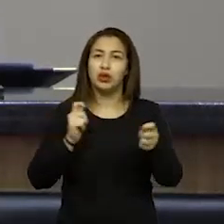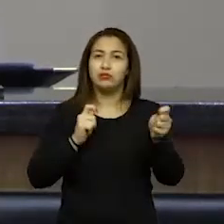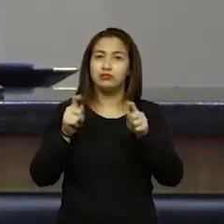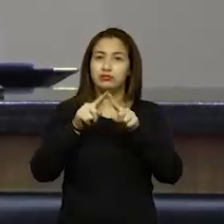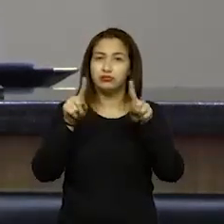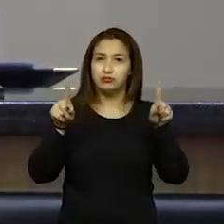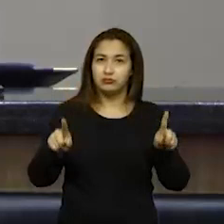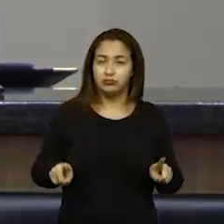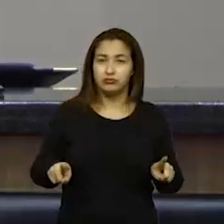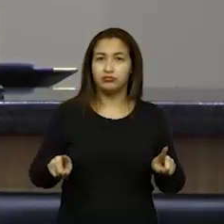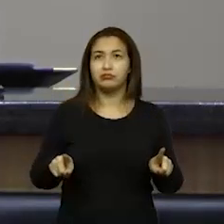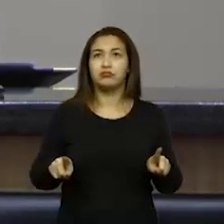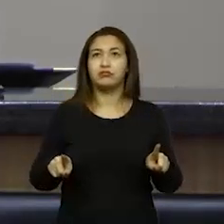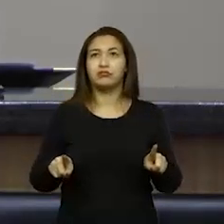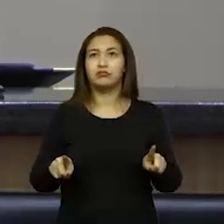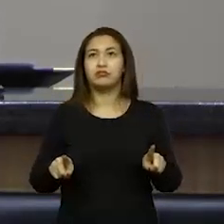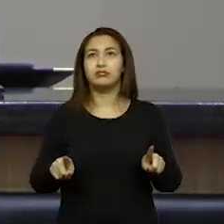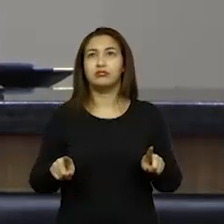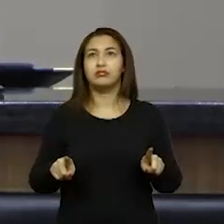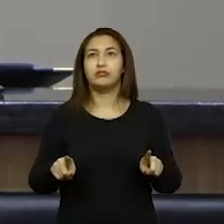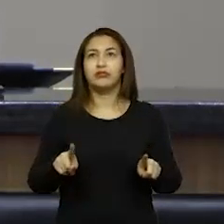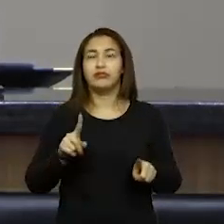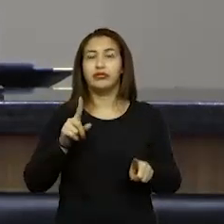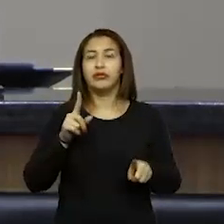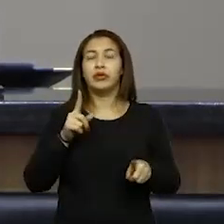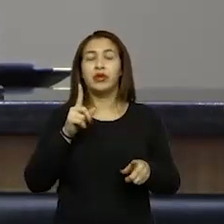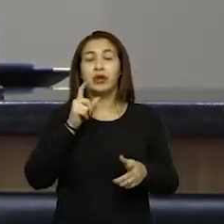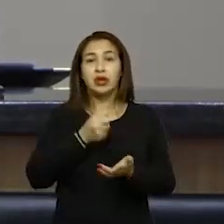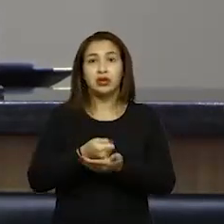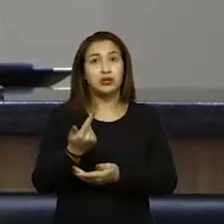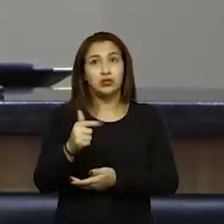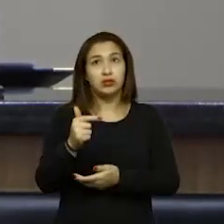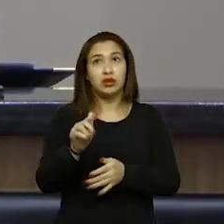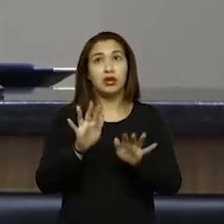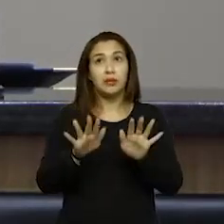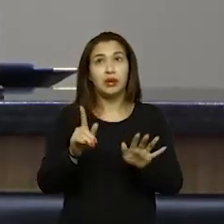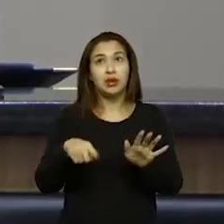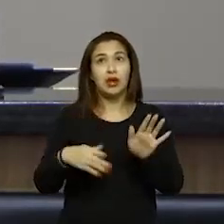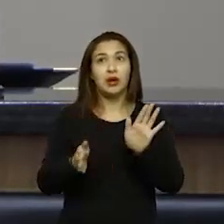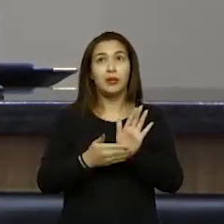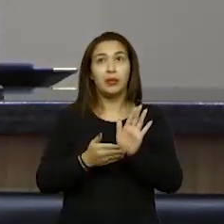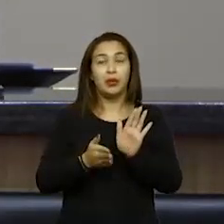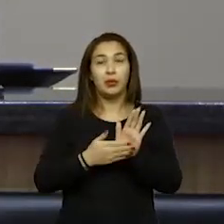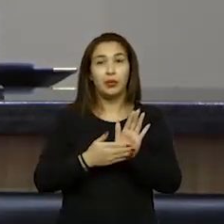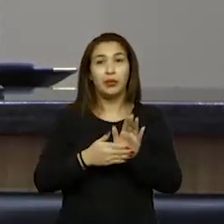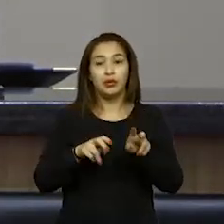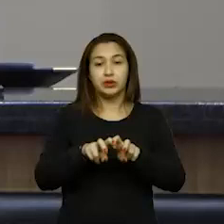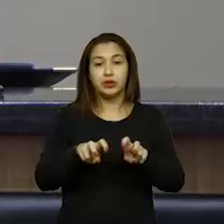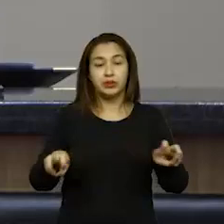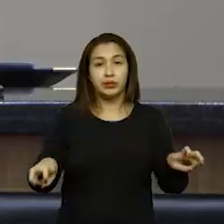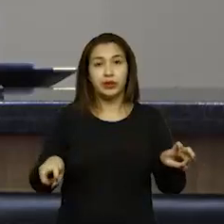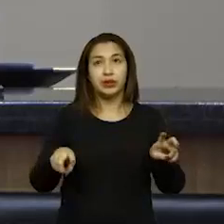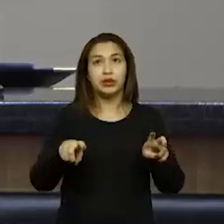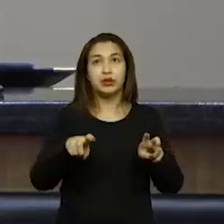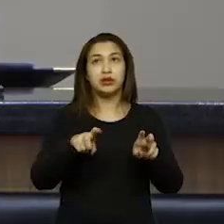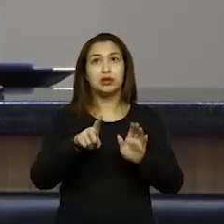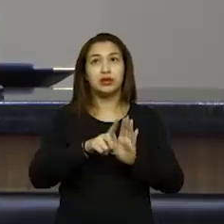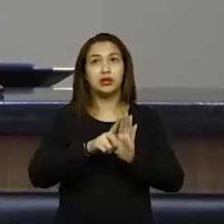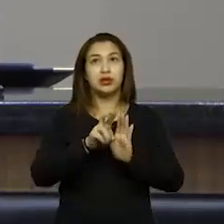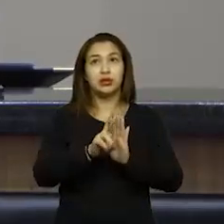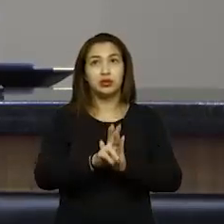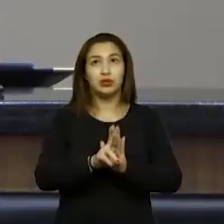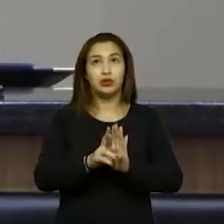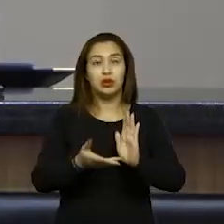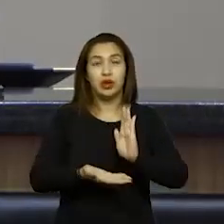e ainda sem uma definição, mas há uma proposta da mesa diretora de nós